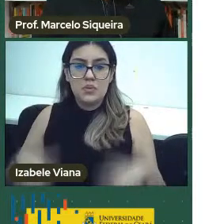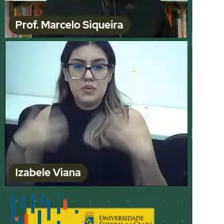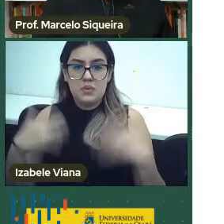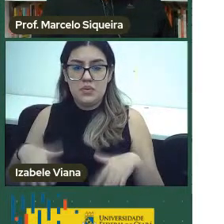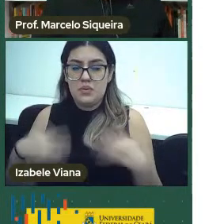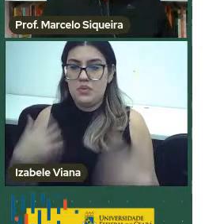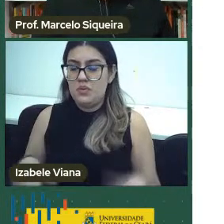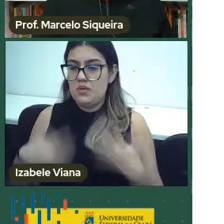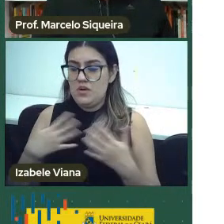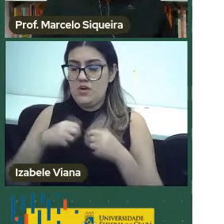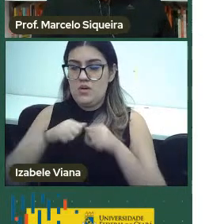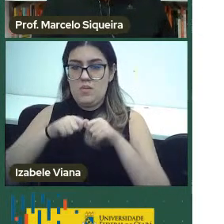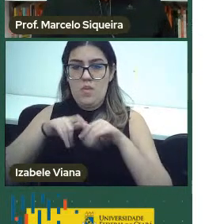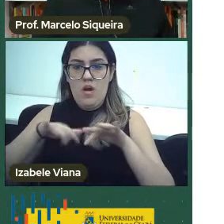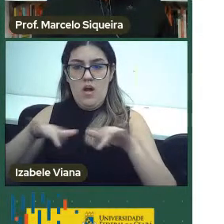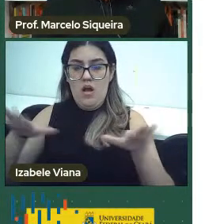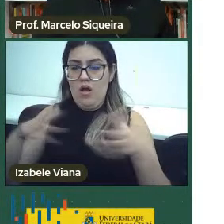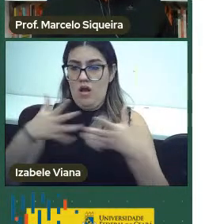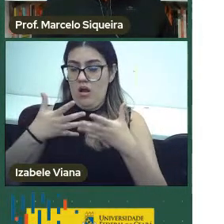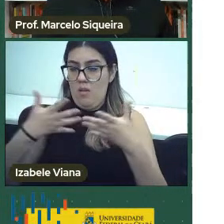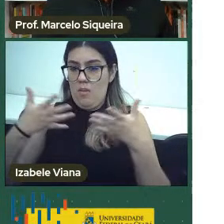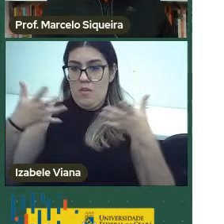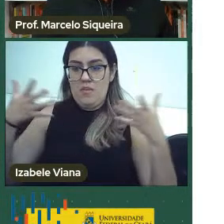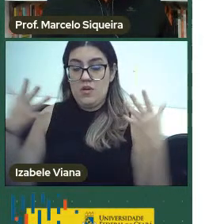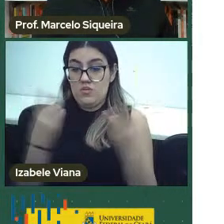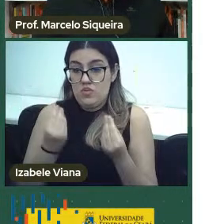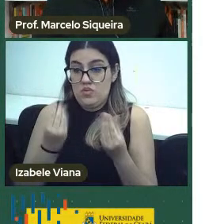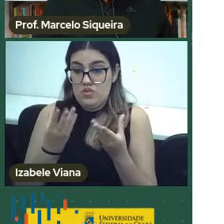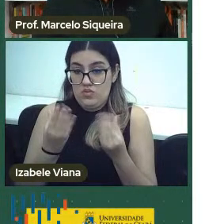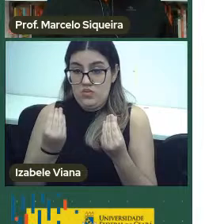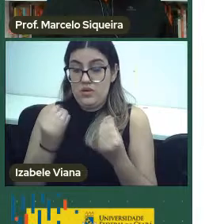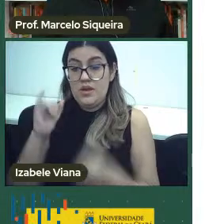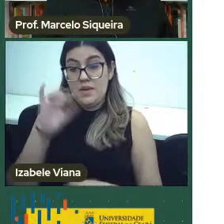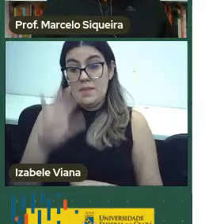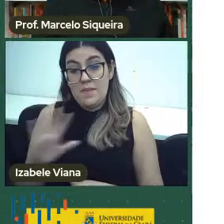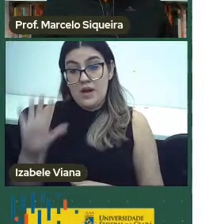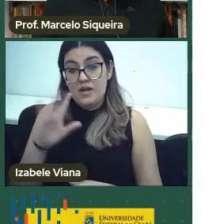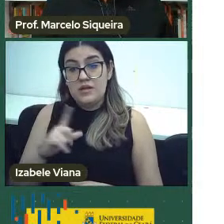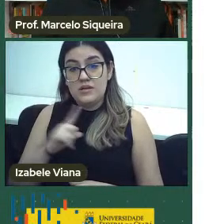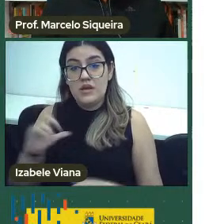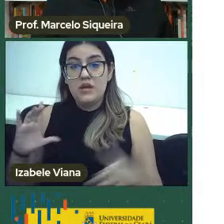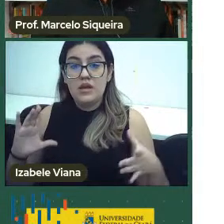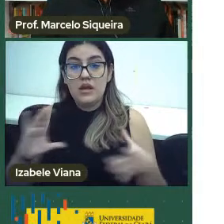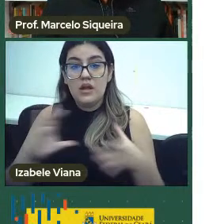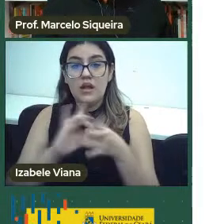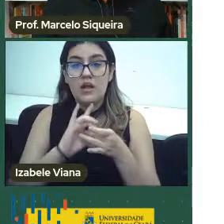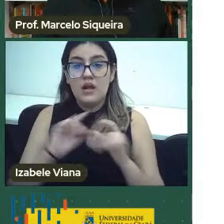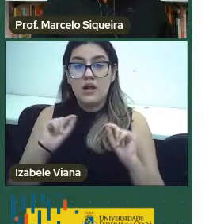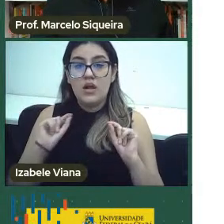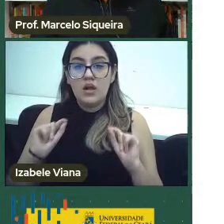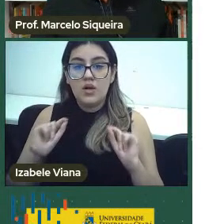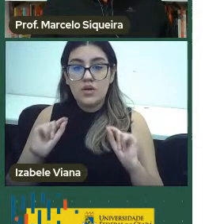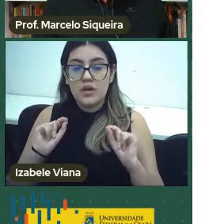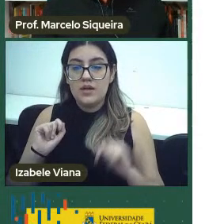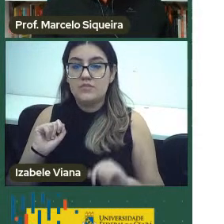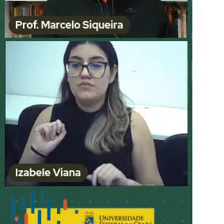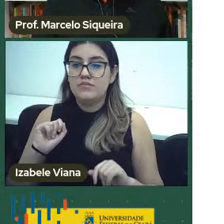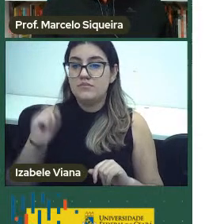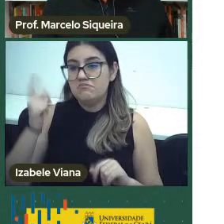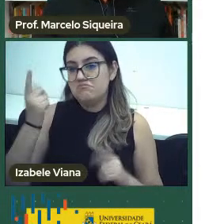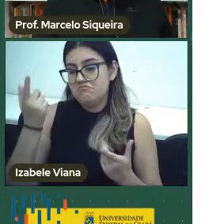né? E são imagens que fazem parte do universo arquivístico, né? Fazem parte do universo de arquivos pessoais, de